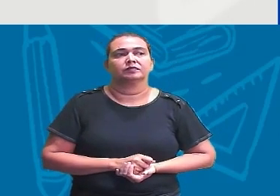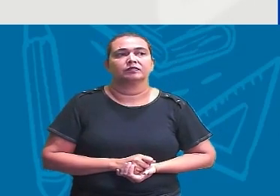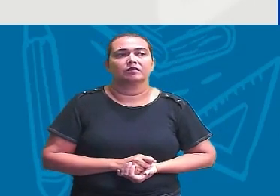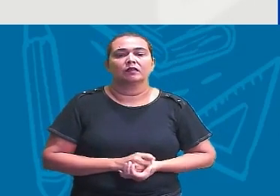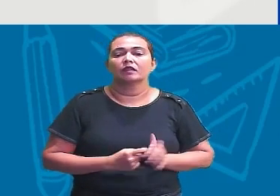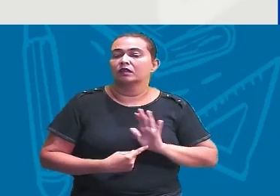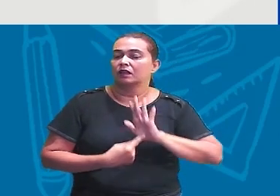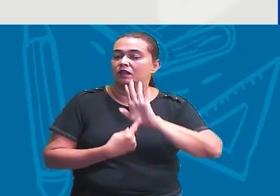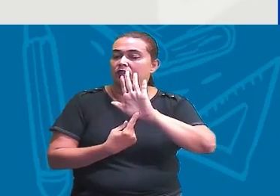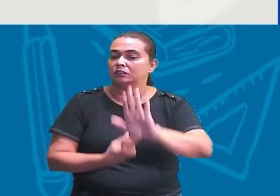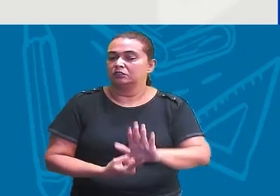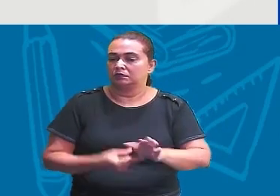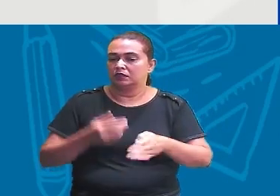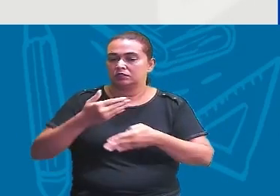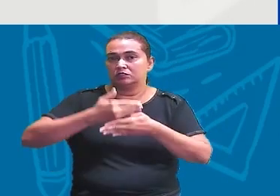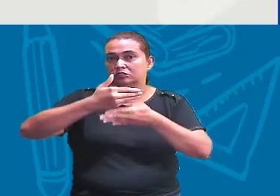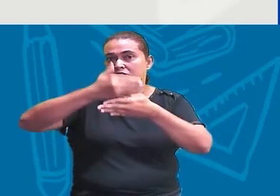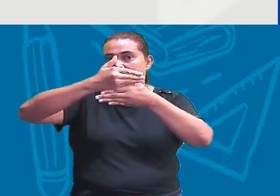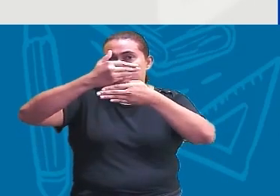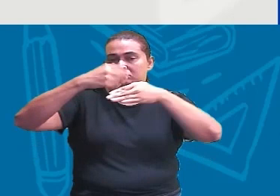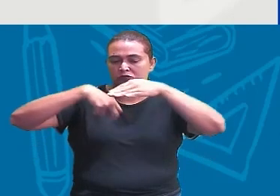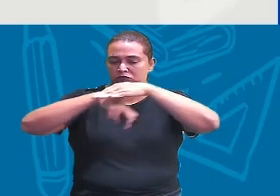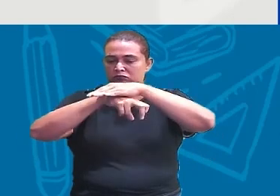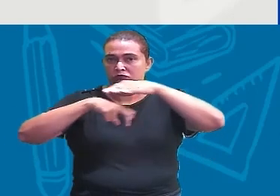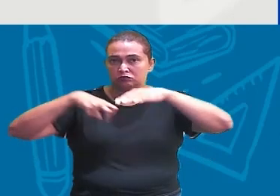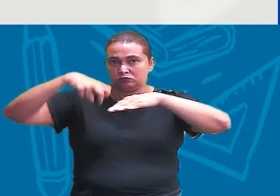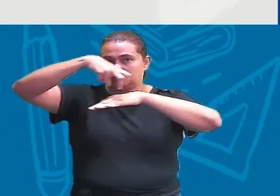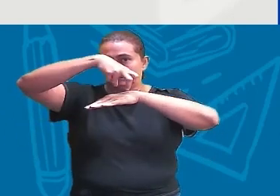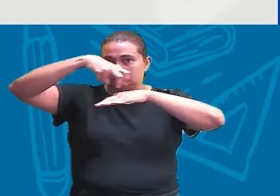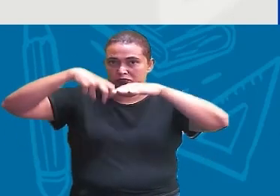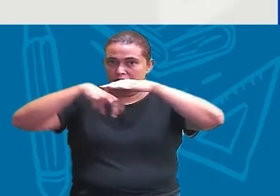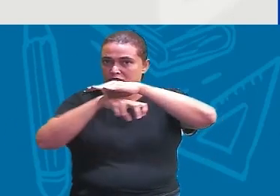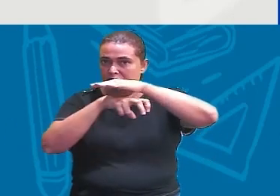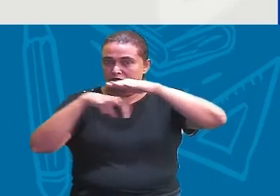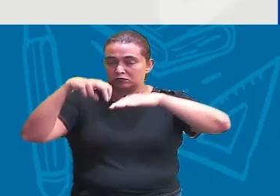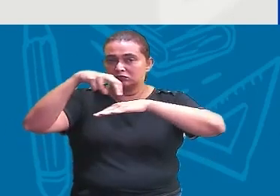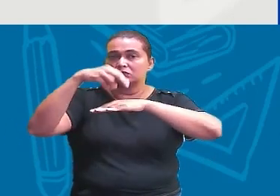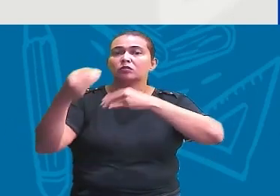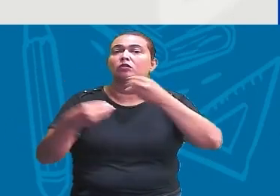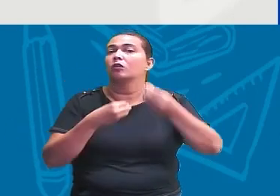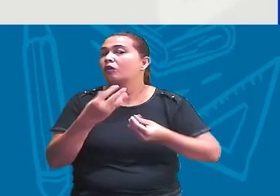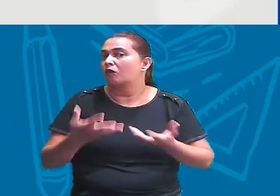Aqui é uma foto que mostra como é que as trincheiras funcionavam,